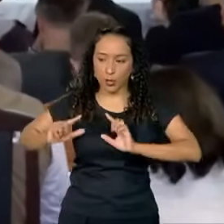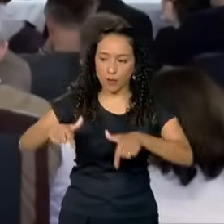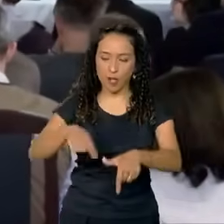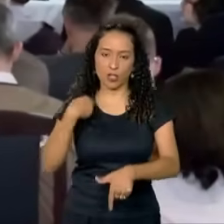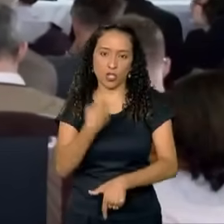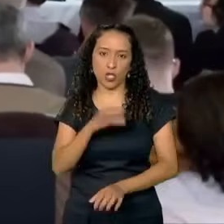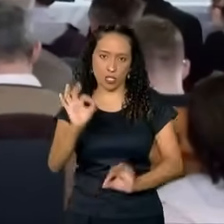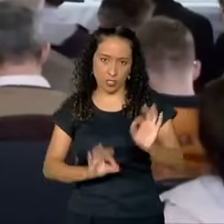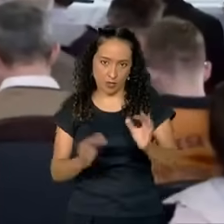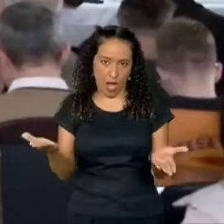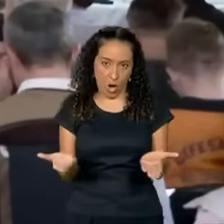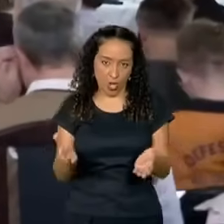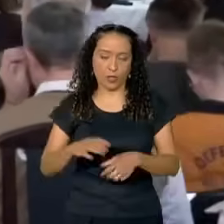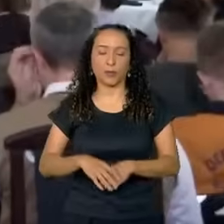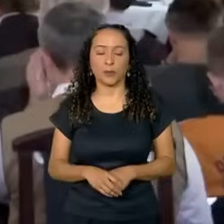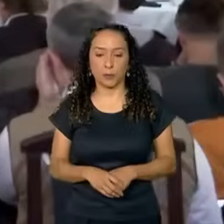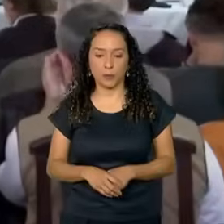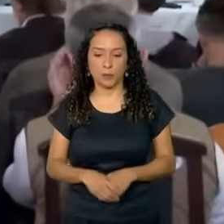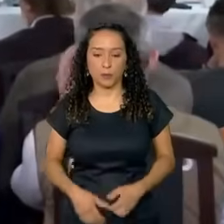fazendo.